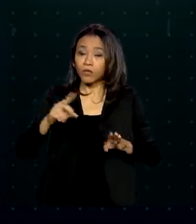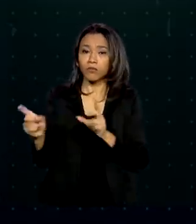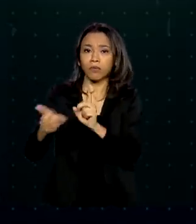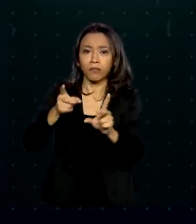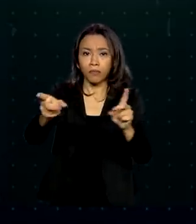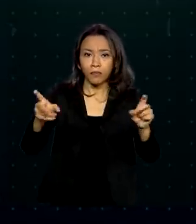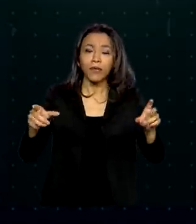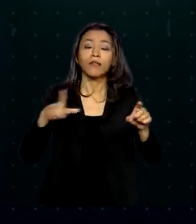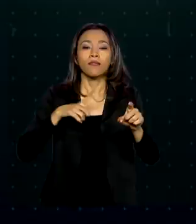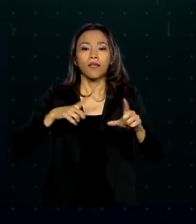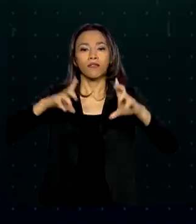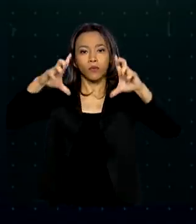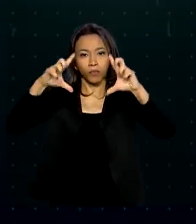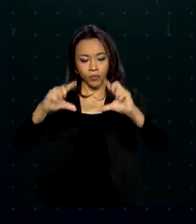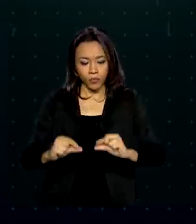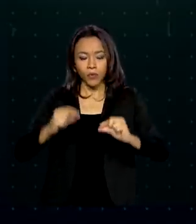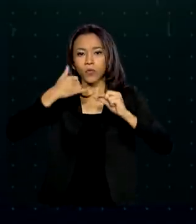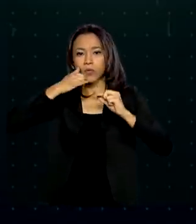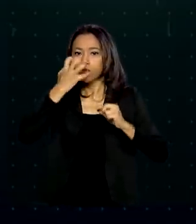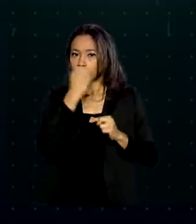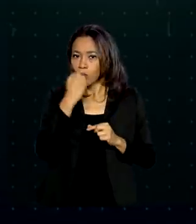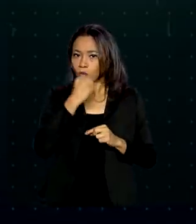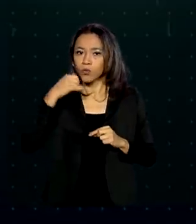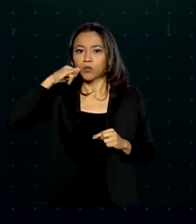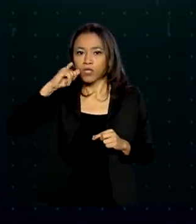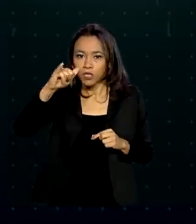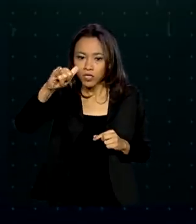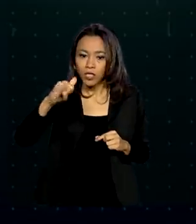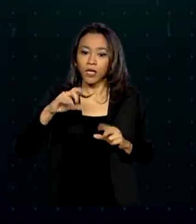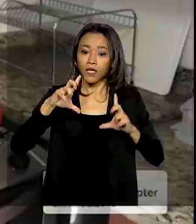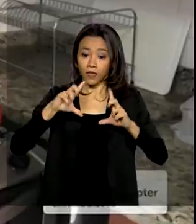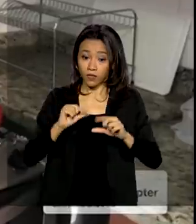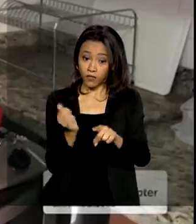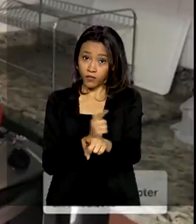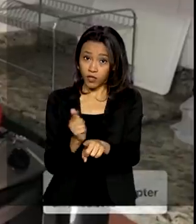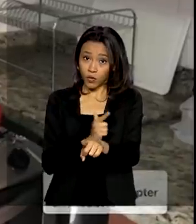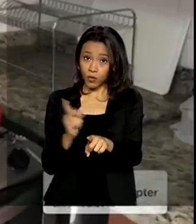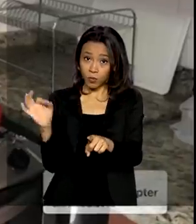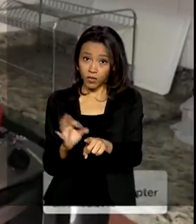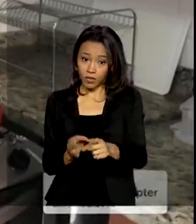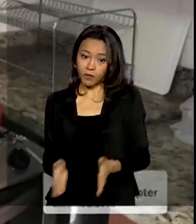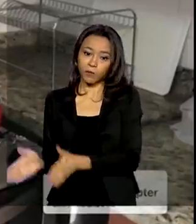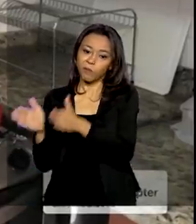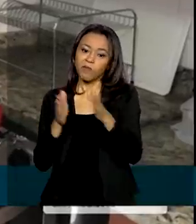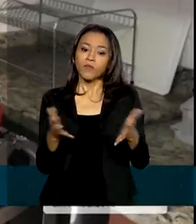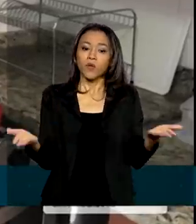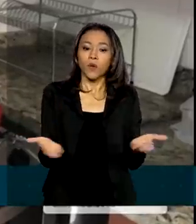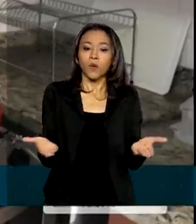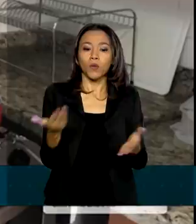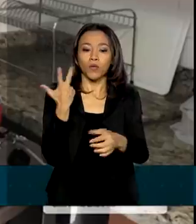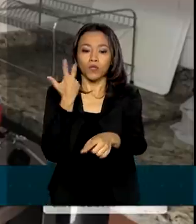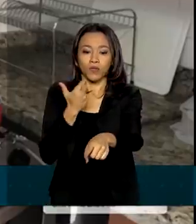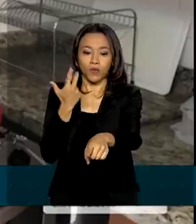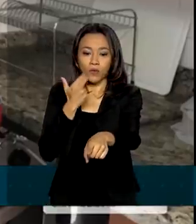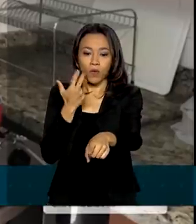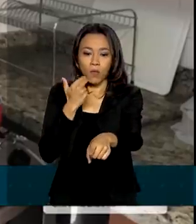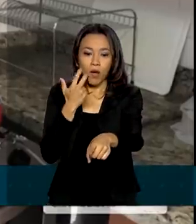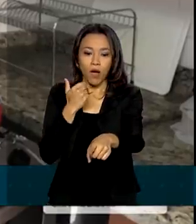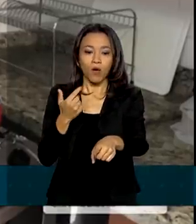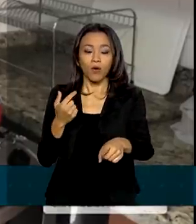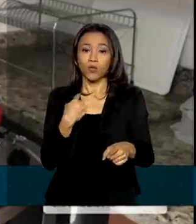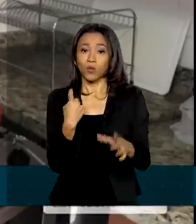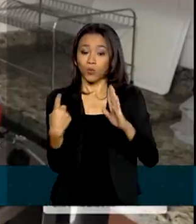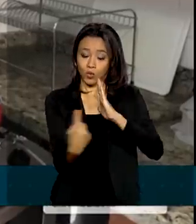queda no consumo de energia elétrica, redução de 22%. Um hábito que ficou mais comum durante o isolamento social